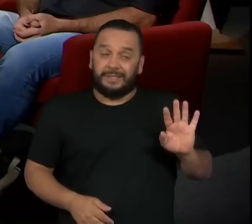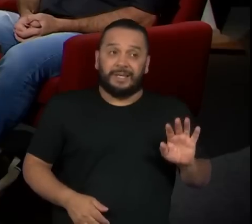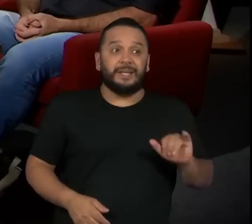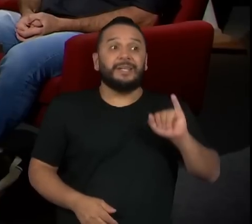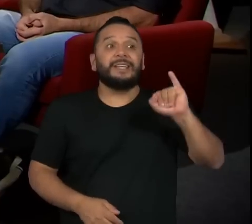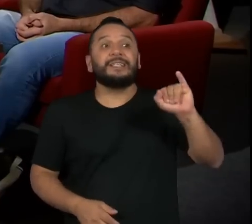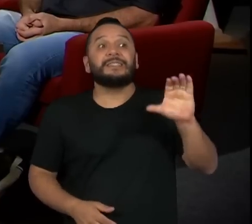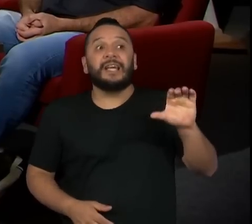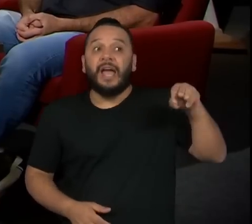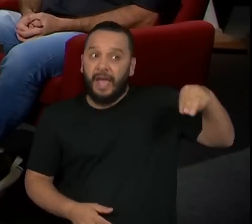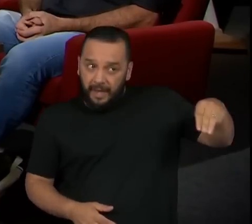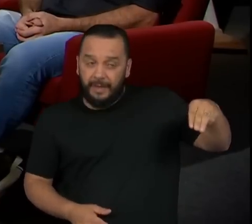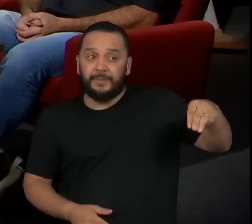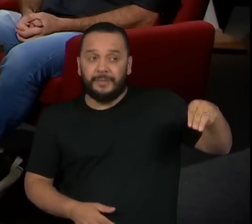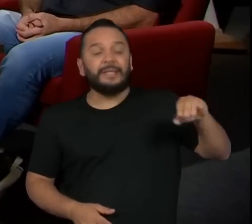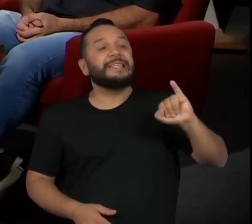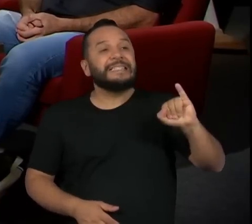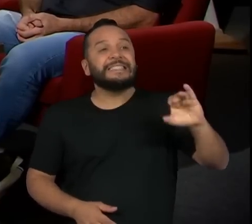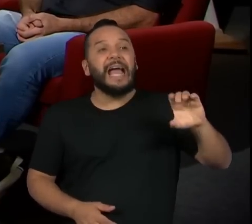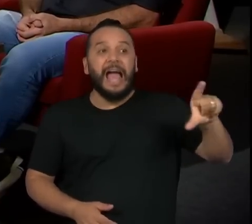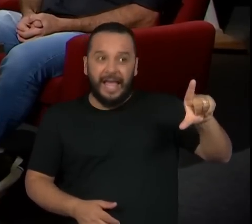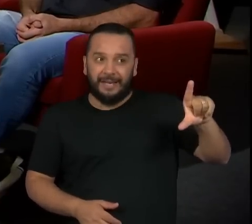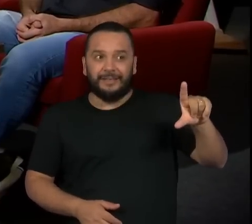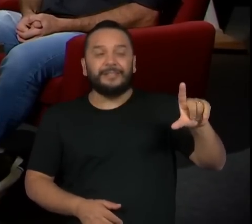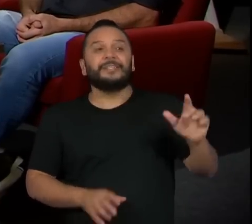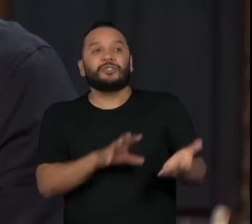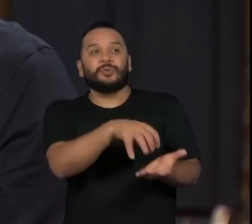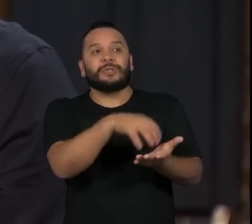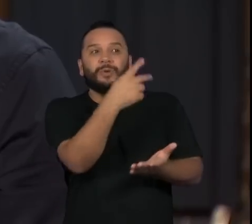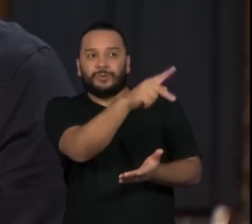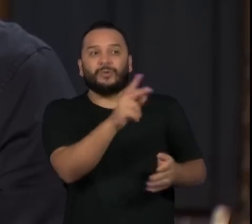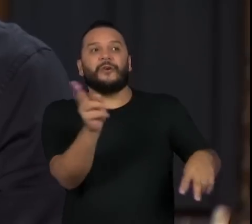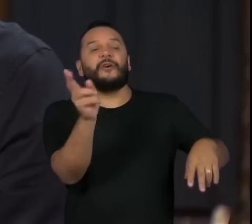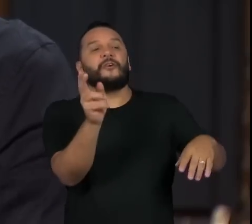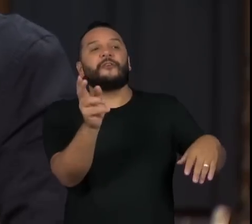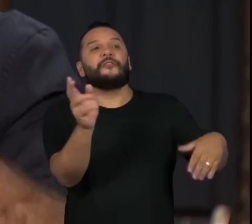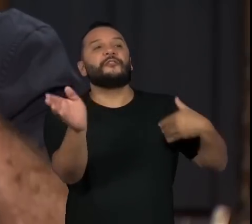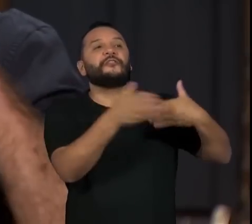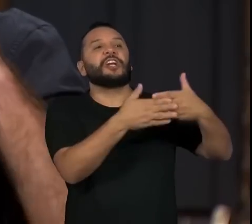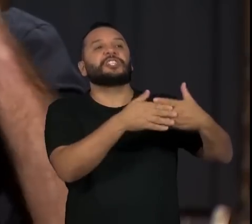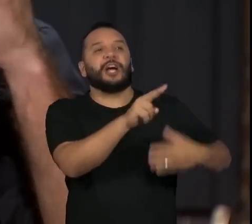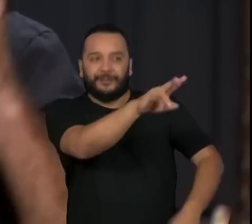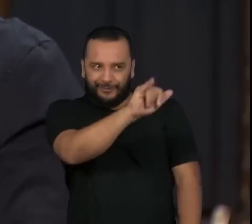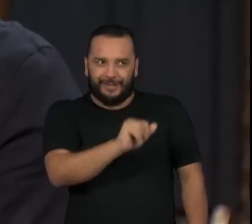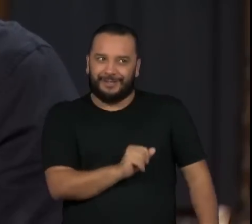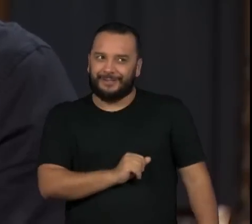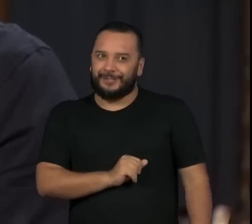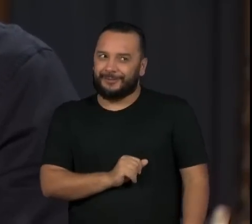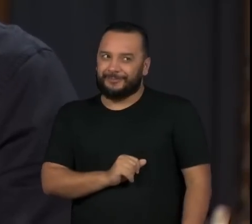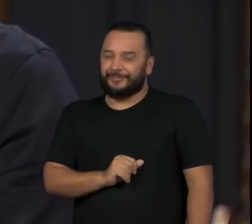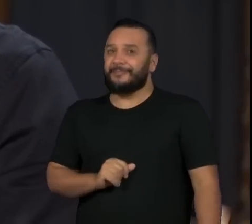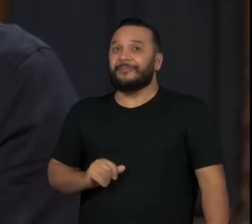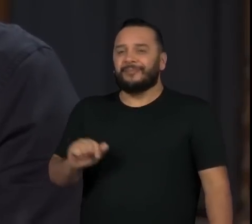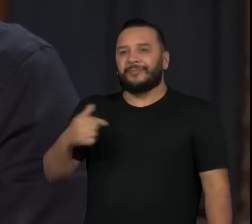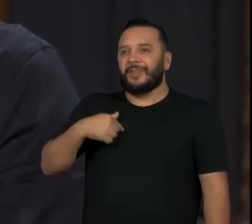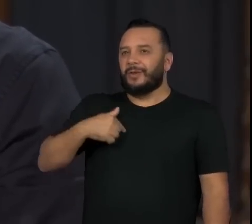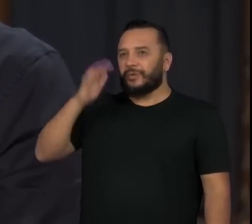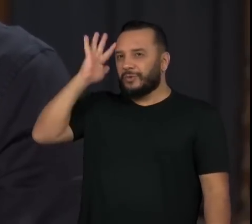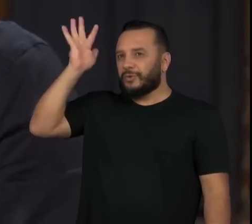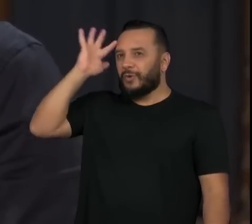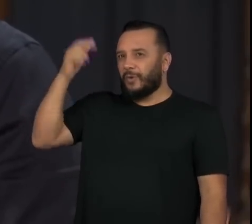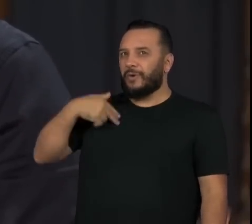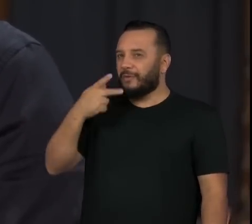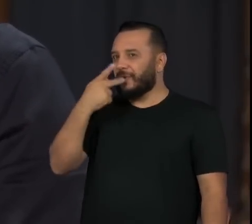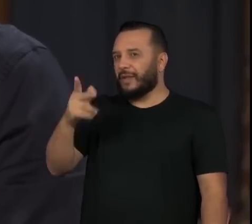aí? Mas você sabe que se o sonho que eu tenho é um dia chegar e falar assim, Eduardo,